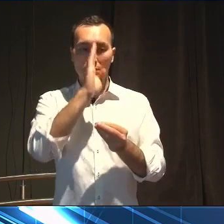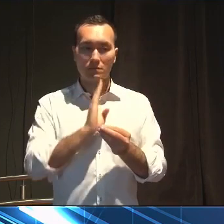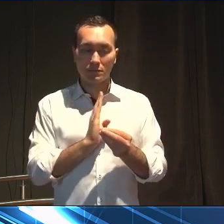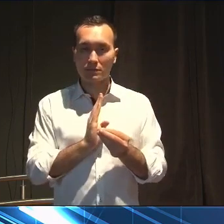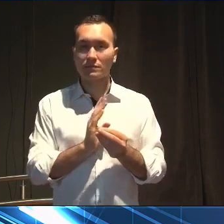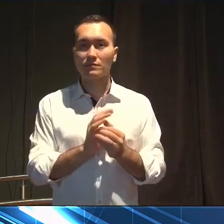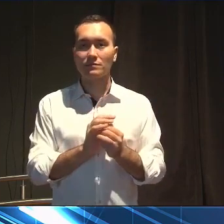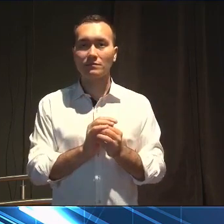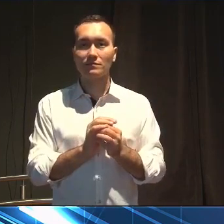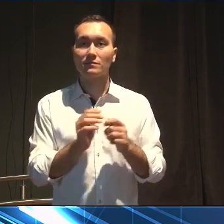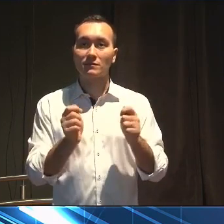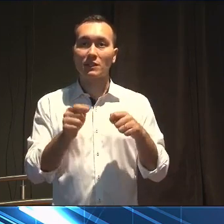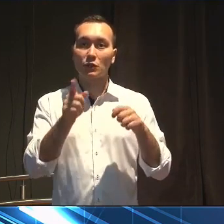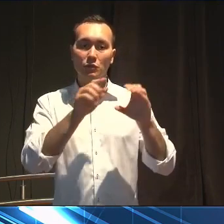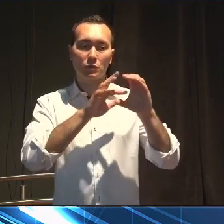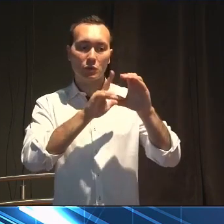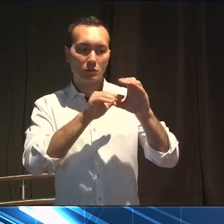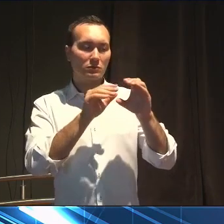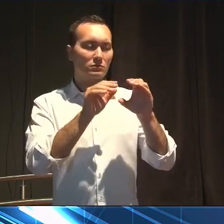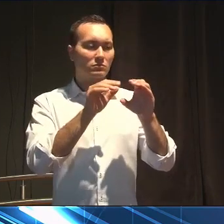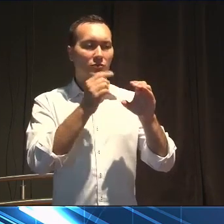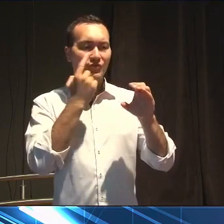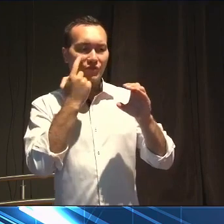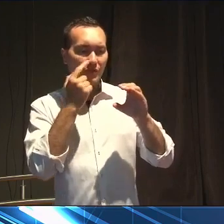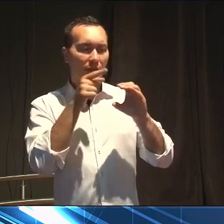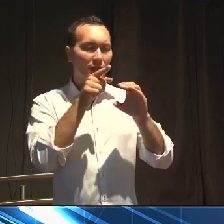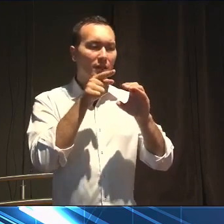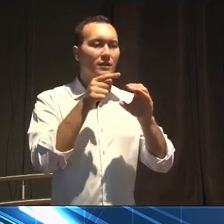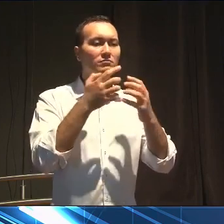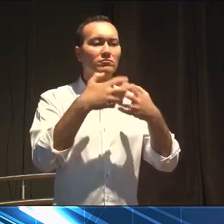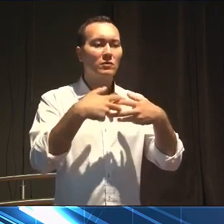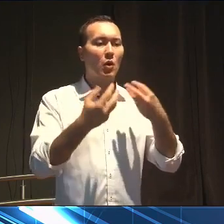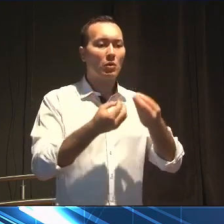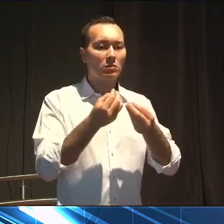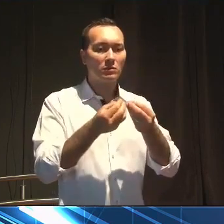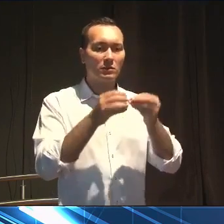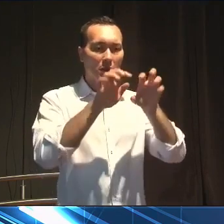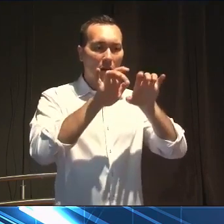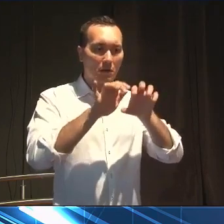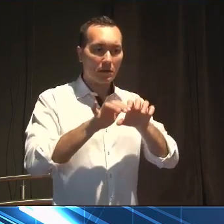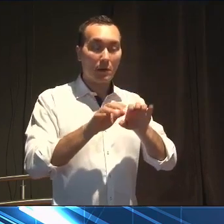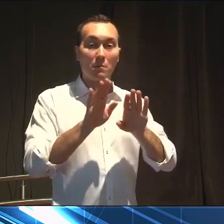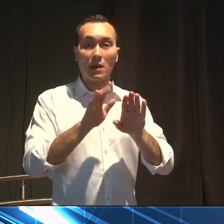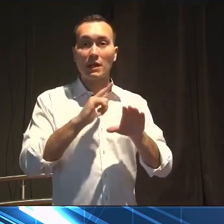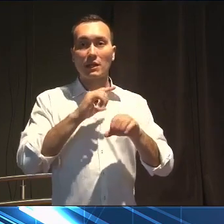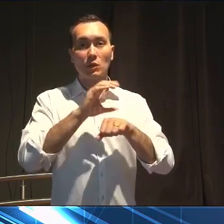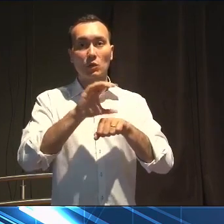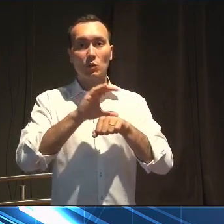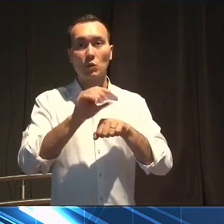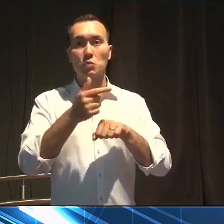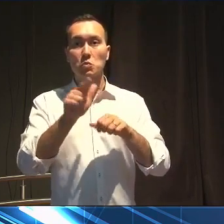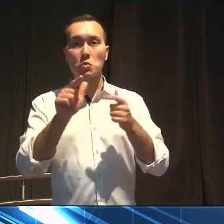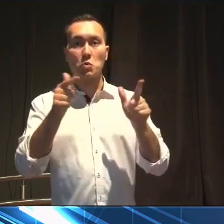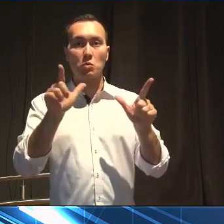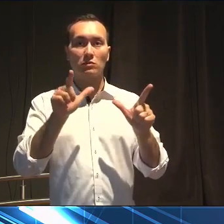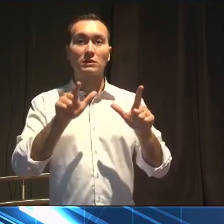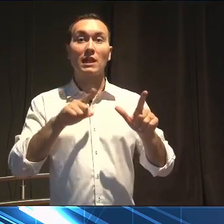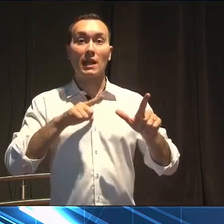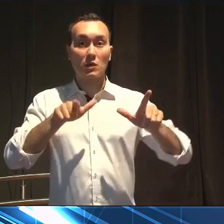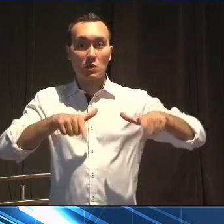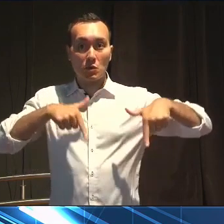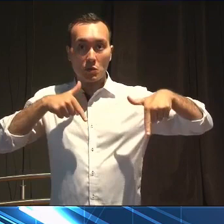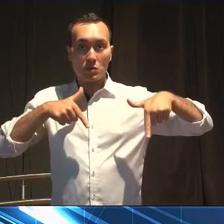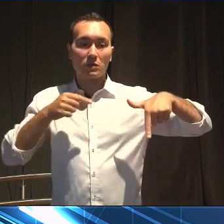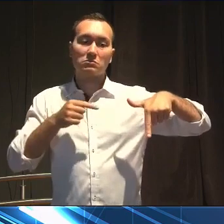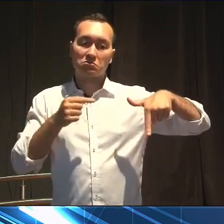num cluster da NVIDIA usando GPUs profissionais para ver a diferença. E existem cursos que são muito interessantes, com certificação, são